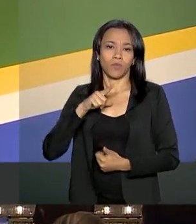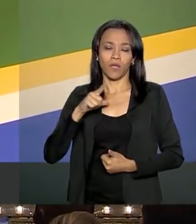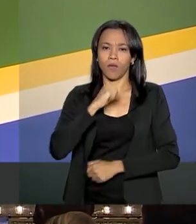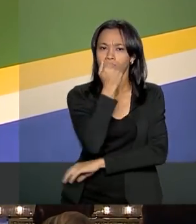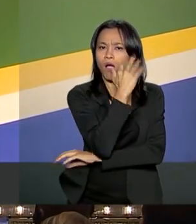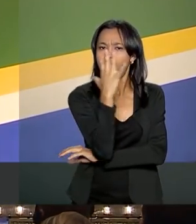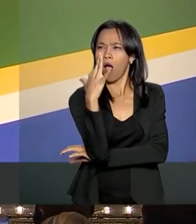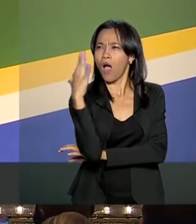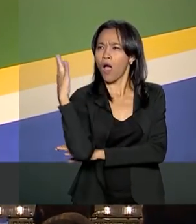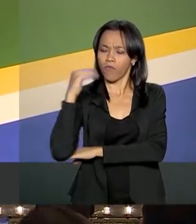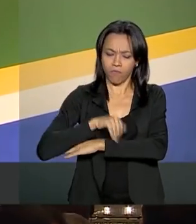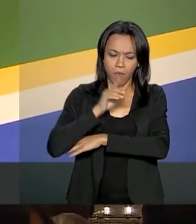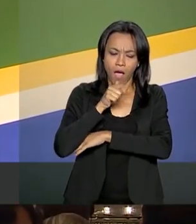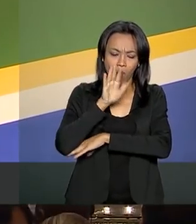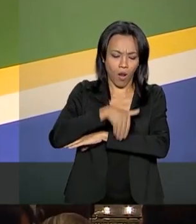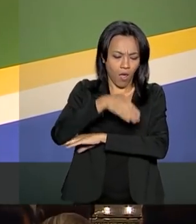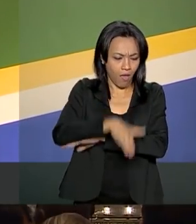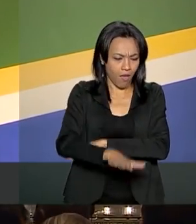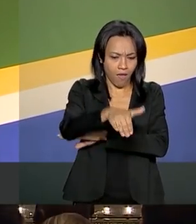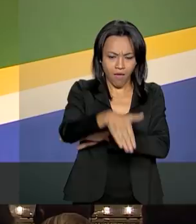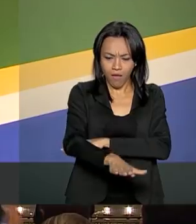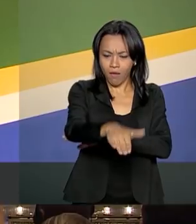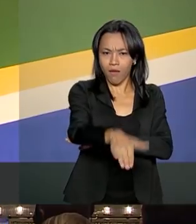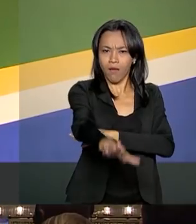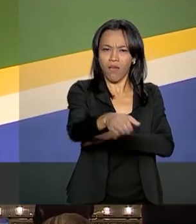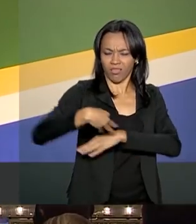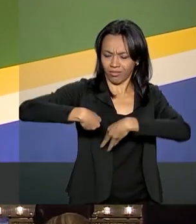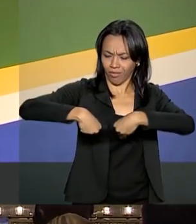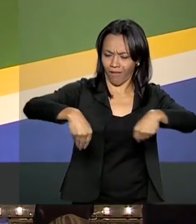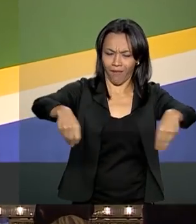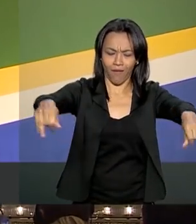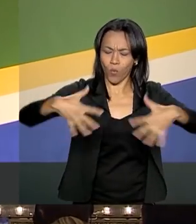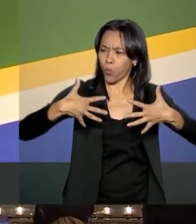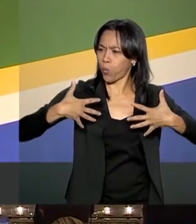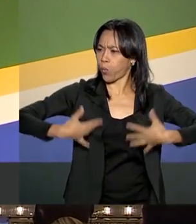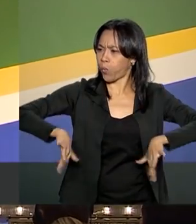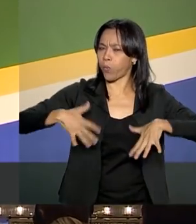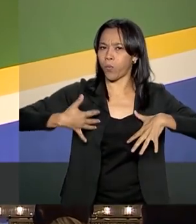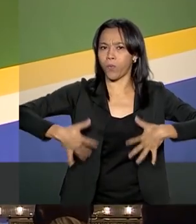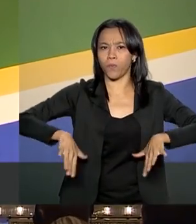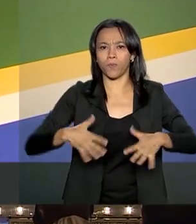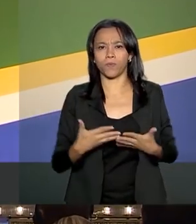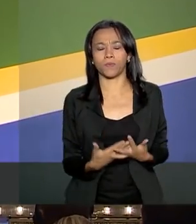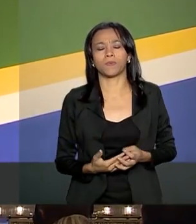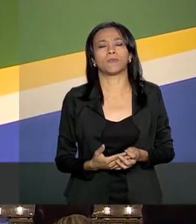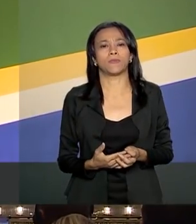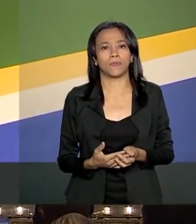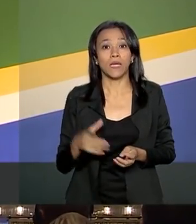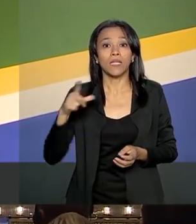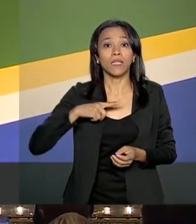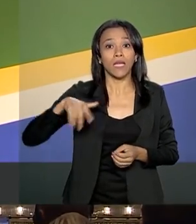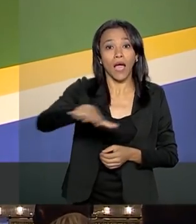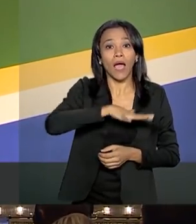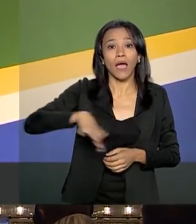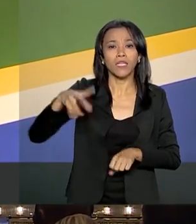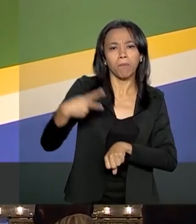biodiversidade, terras em abundância, agricultáveis, riquezas